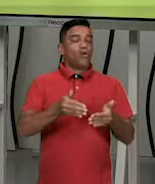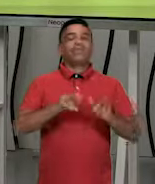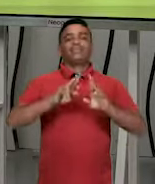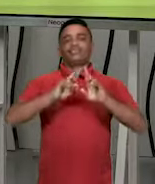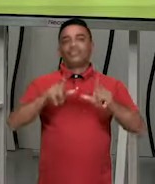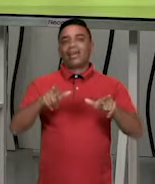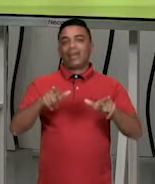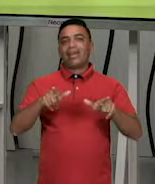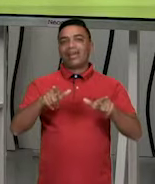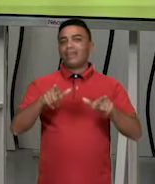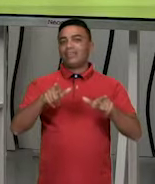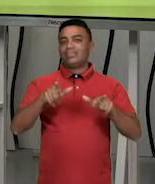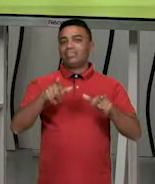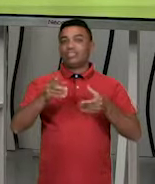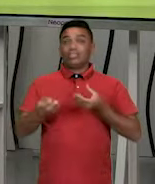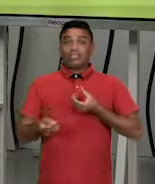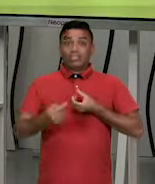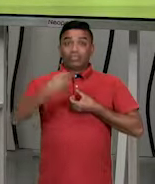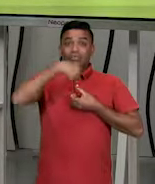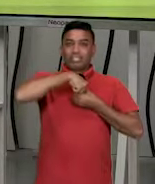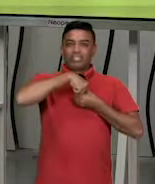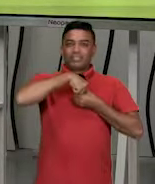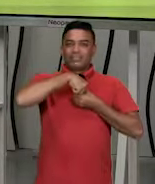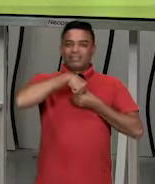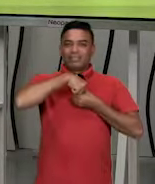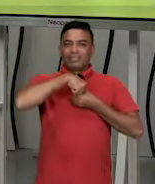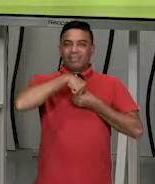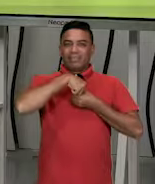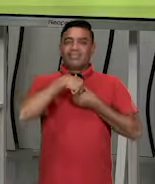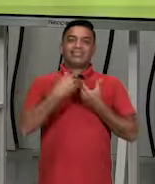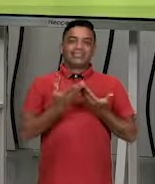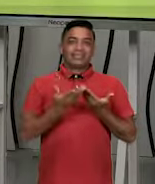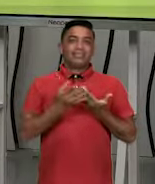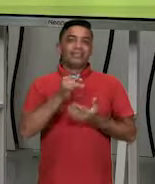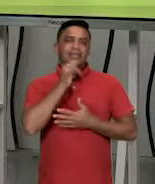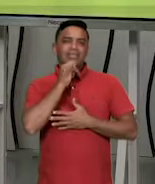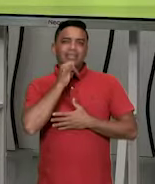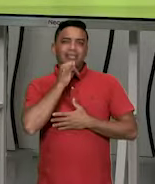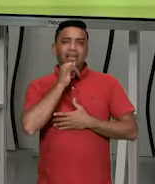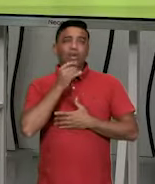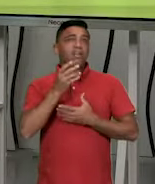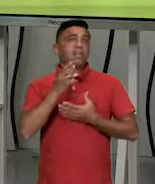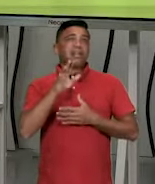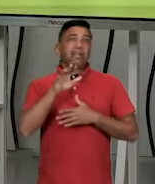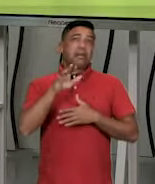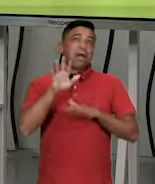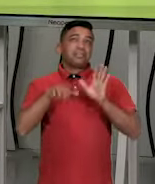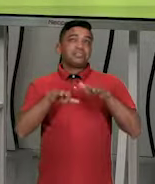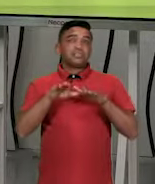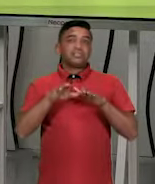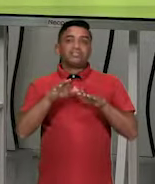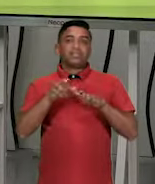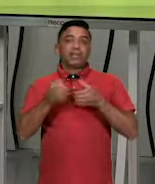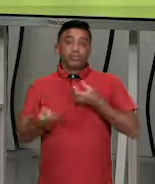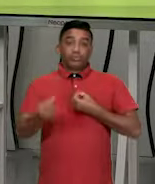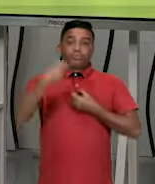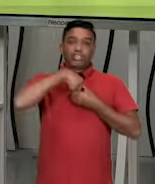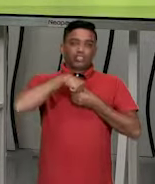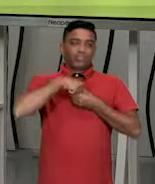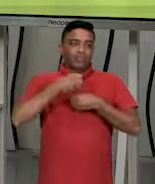da subjetividade. Porque quando eu tenho algo subjetivo, é algo em que